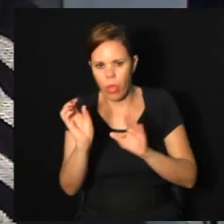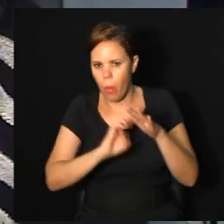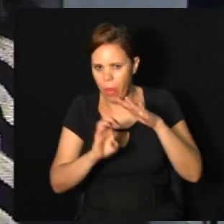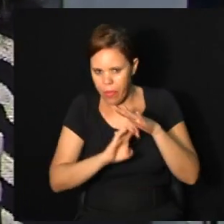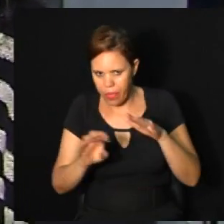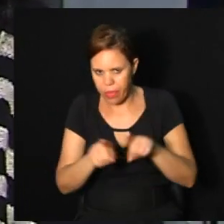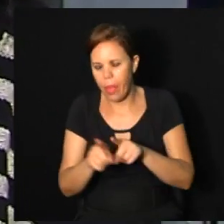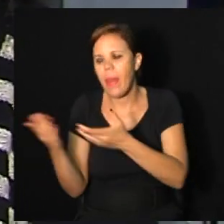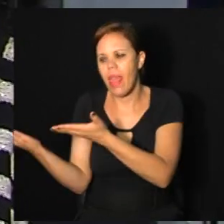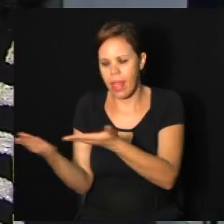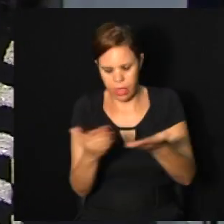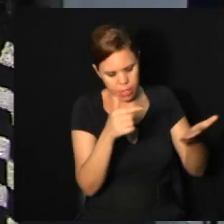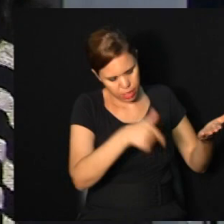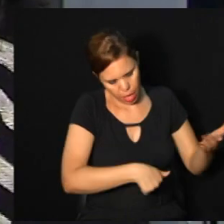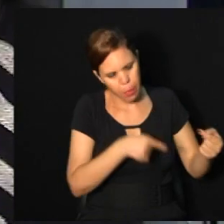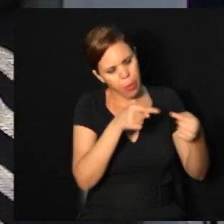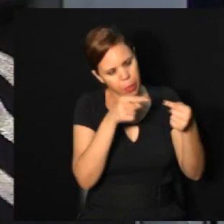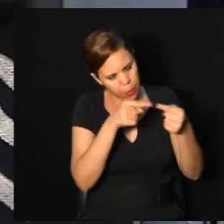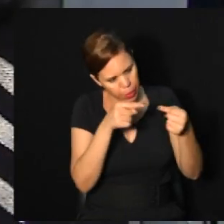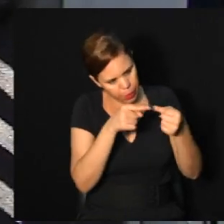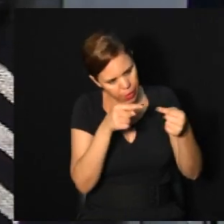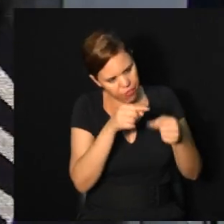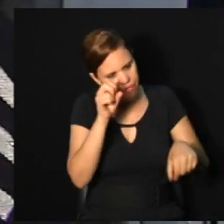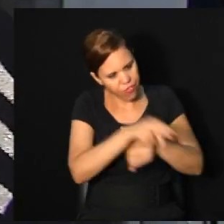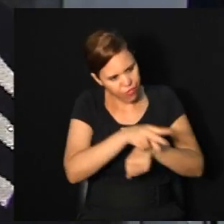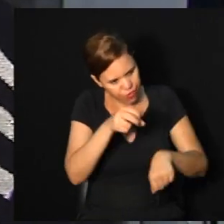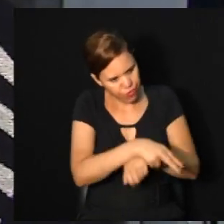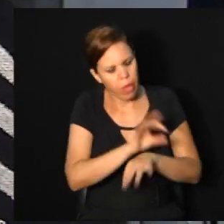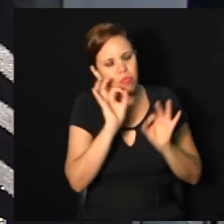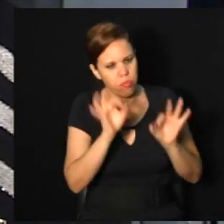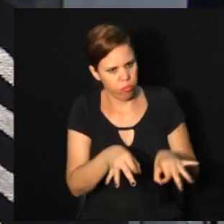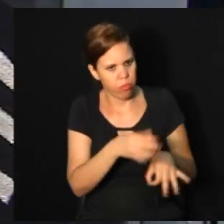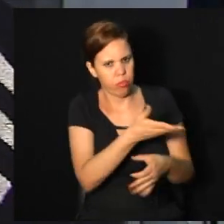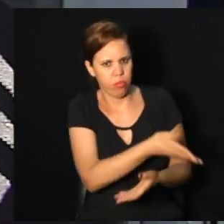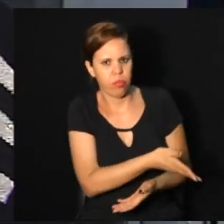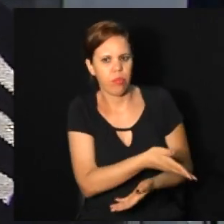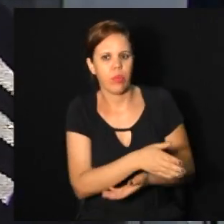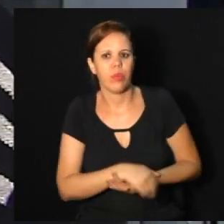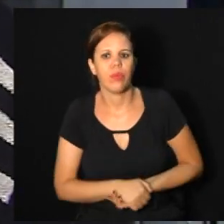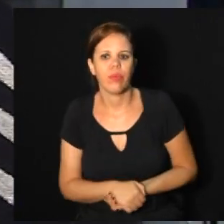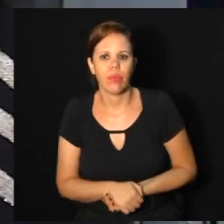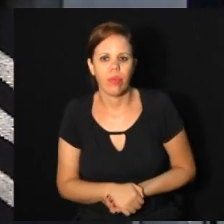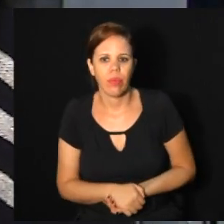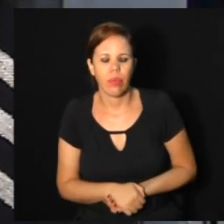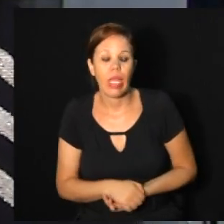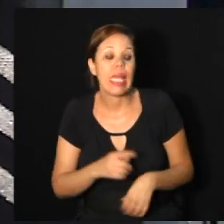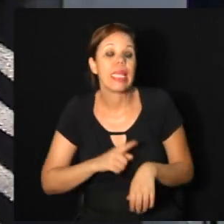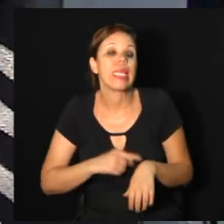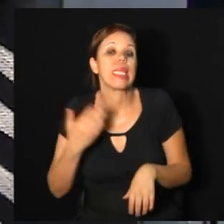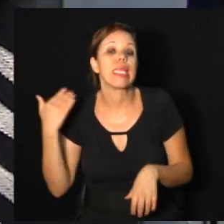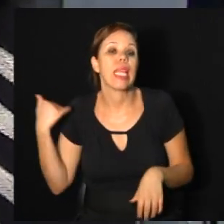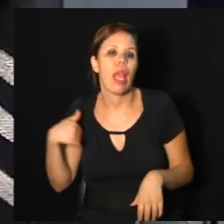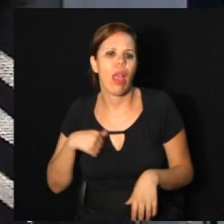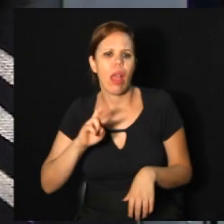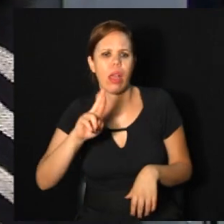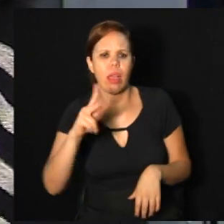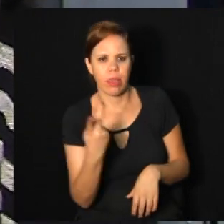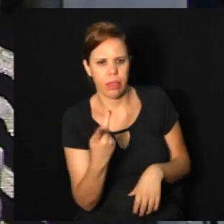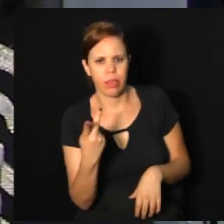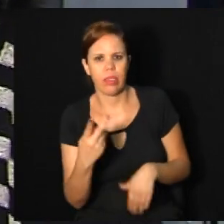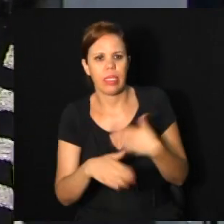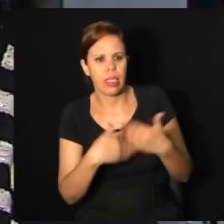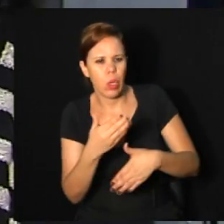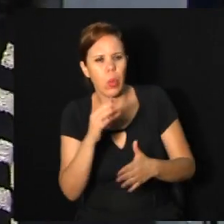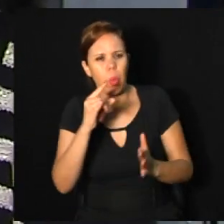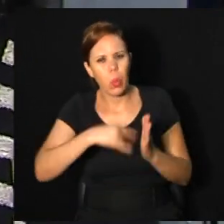esses trabalhadores de acordo com o perfil da vaga, os requisitos da vaga, sem demandar aquele tempo, que geralmente é o RH, a triagem de currículos,